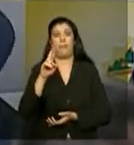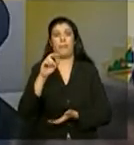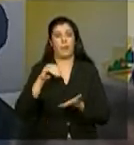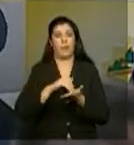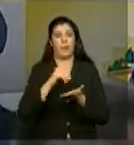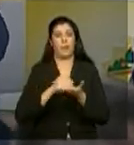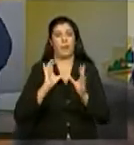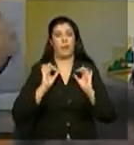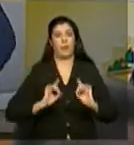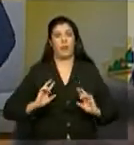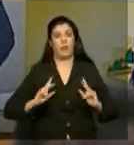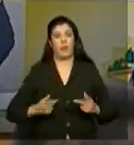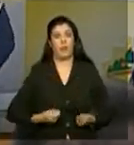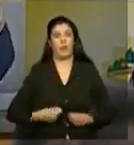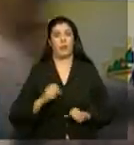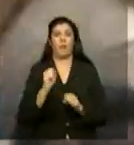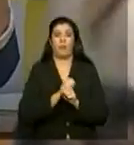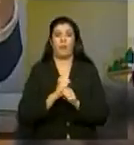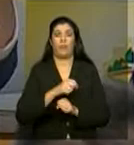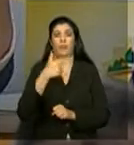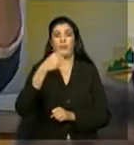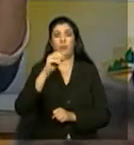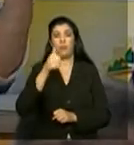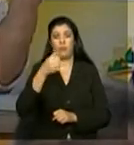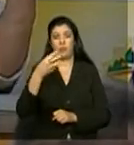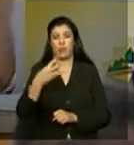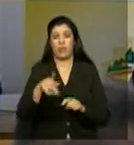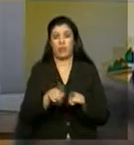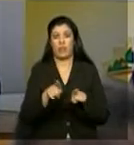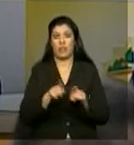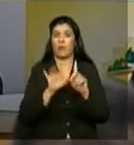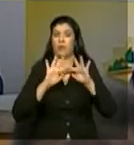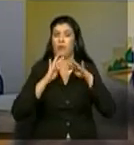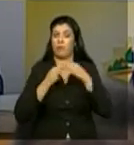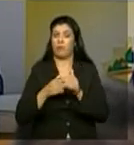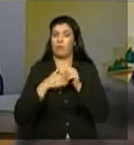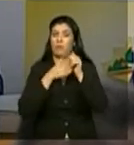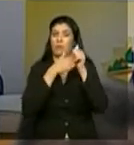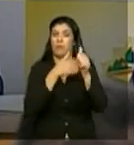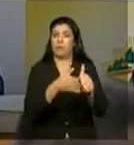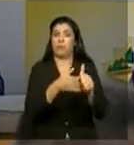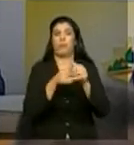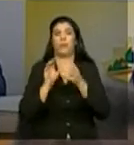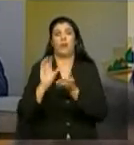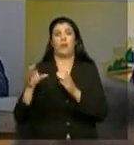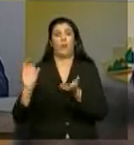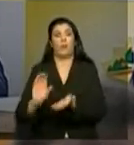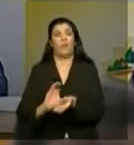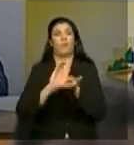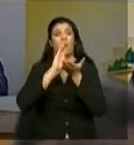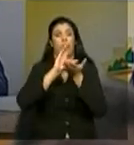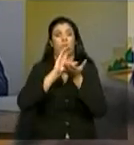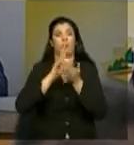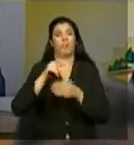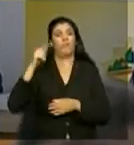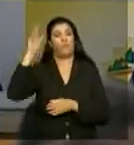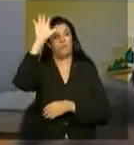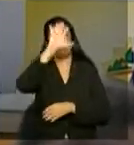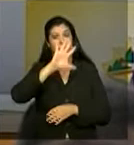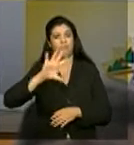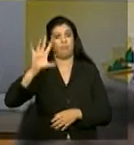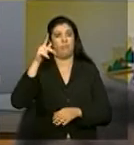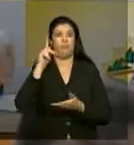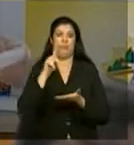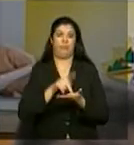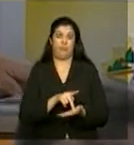2013 os familiares também encaminharam para a comissão nacional da verdade e